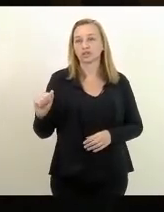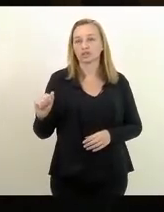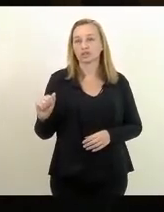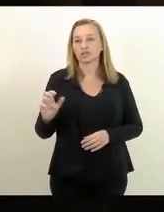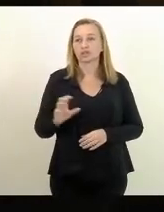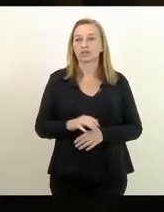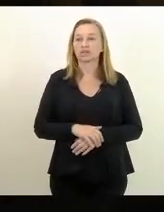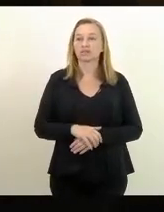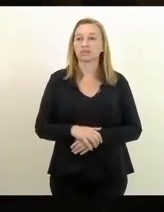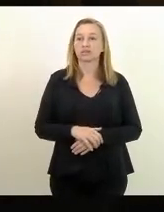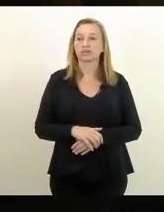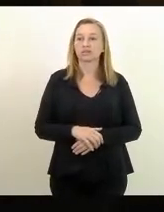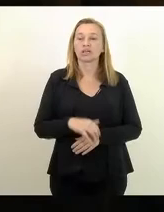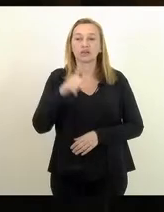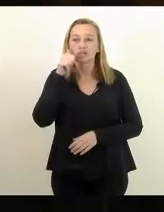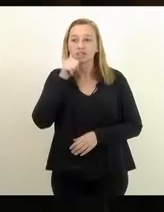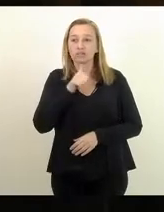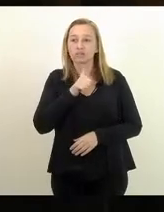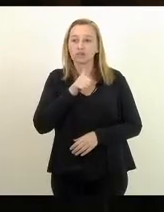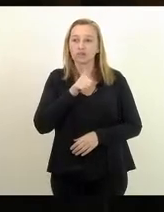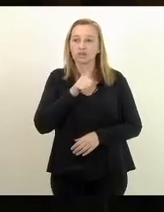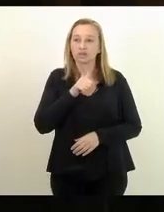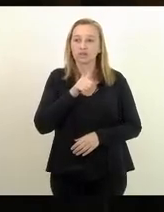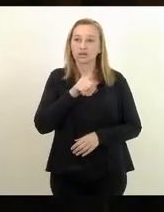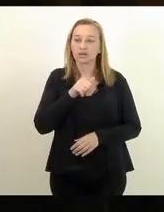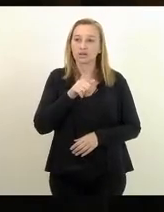das Mulheres do Afeganistão.